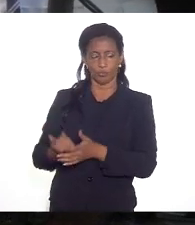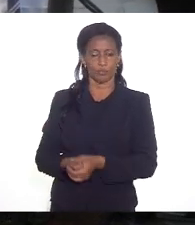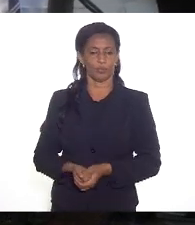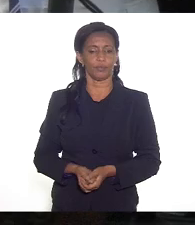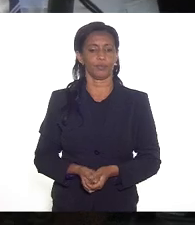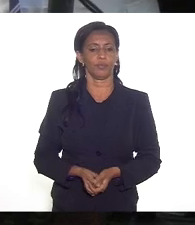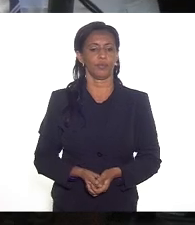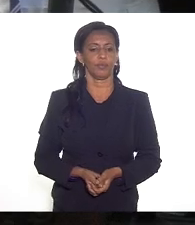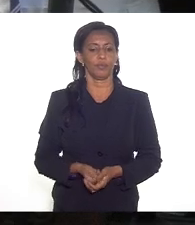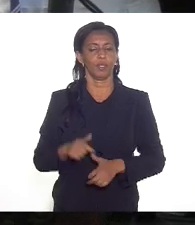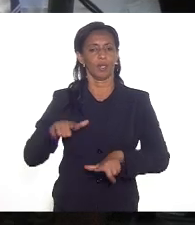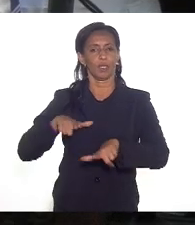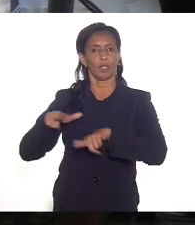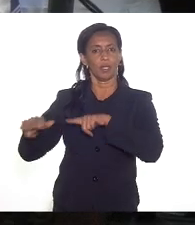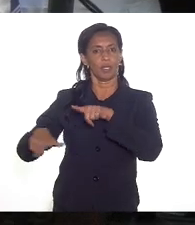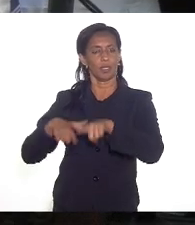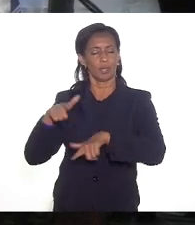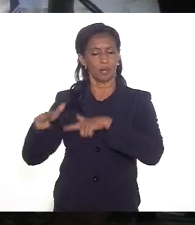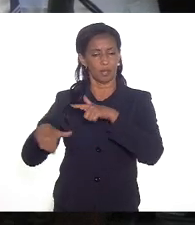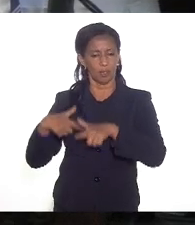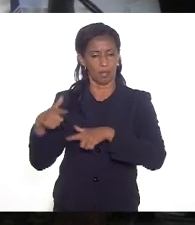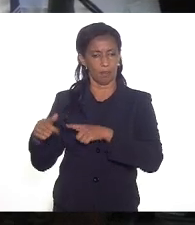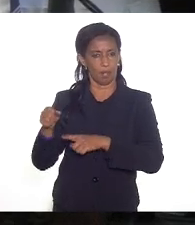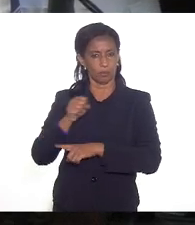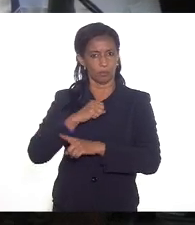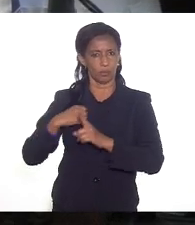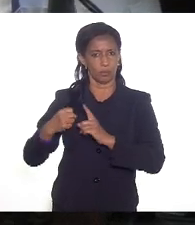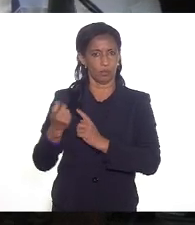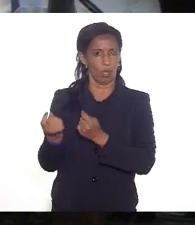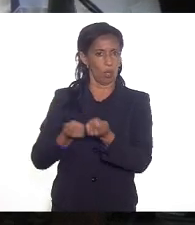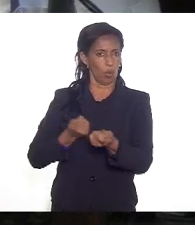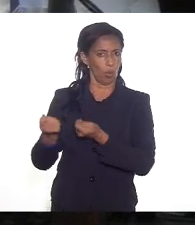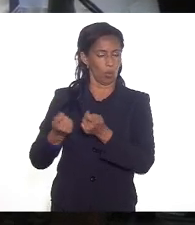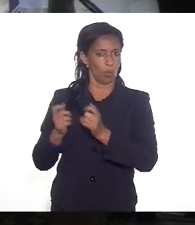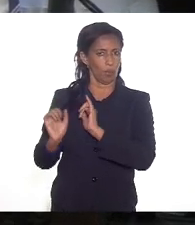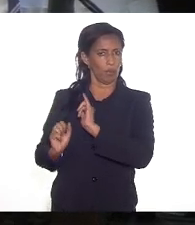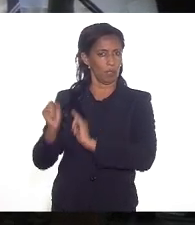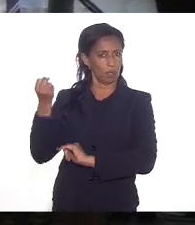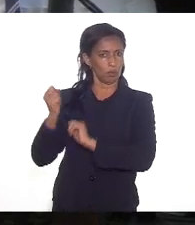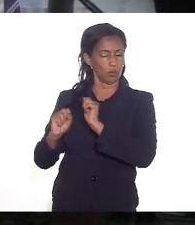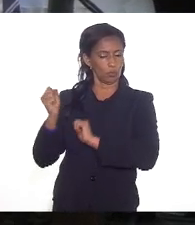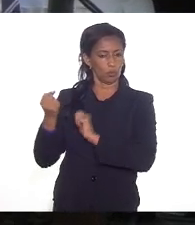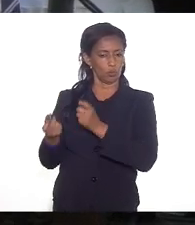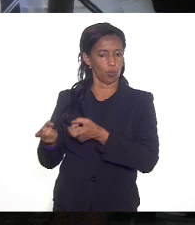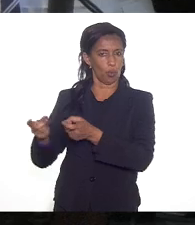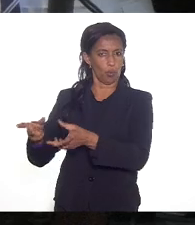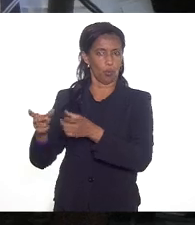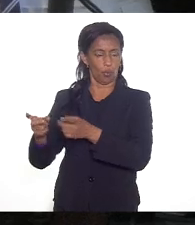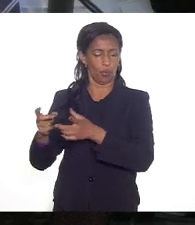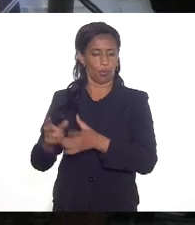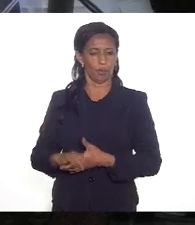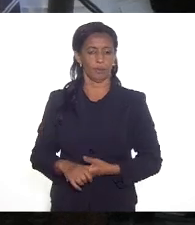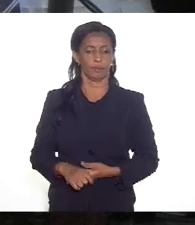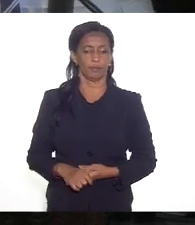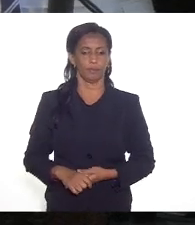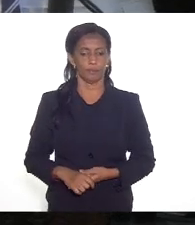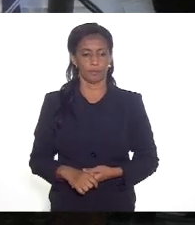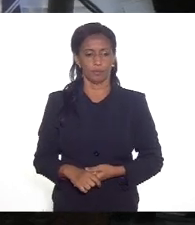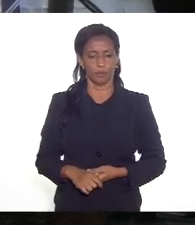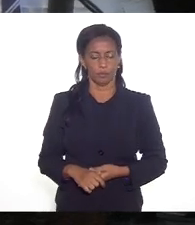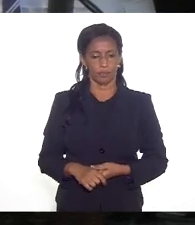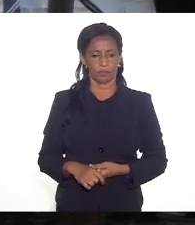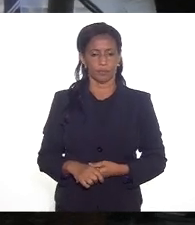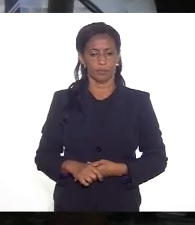Cultura e trabalho legislação social e Seguridade Social de economia de Comércio e de orçamento Finanças fiscalização financeira e